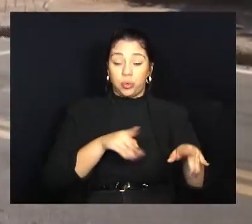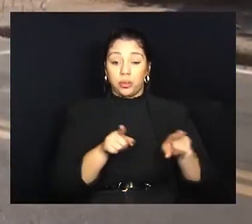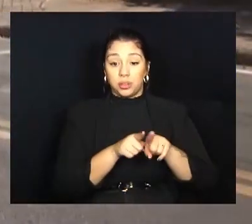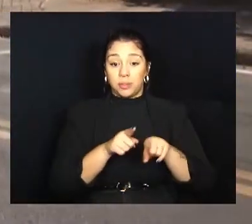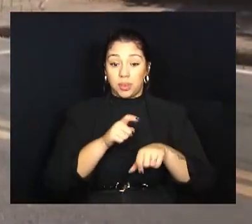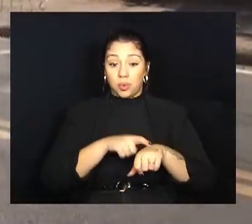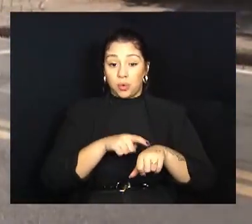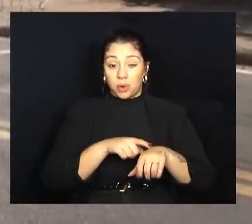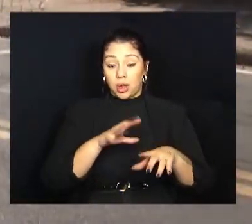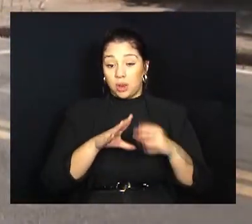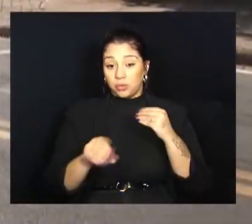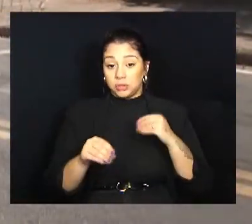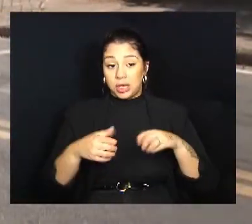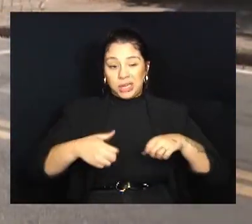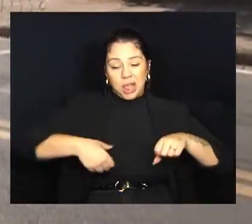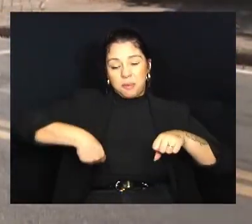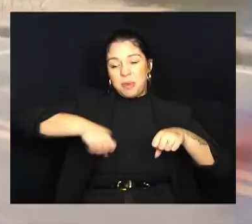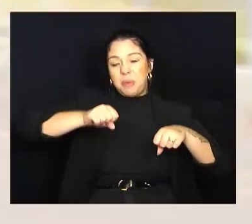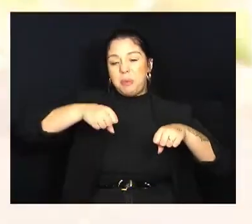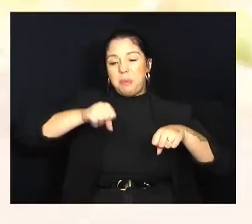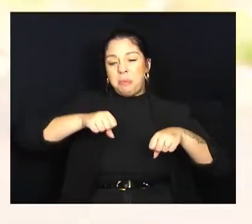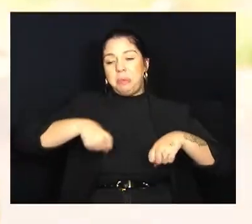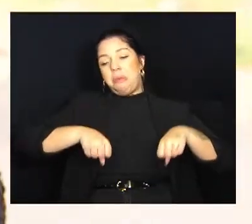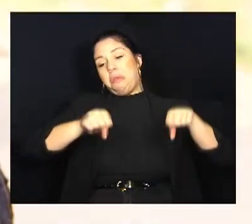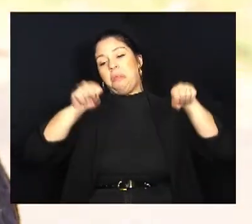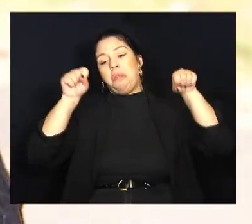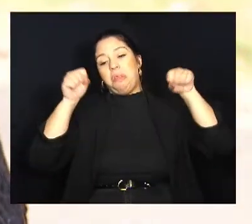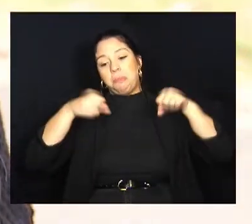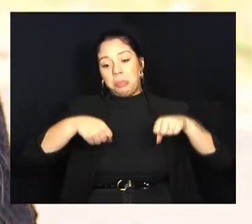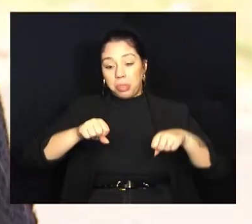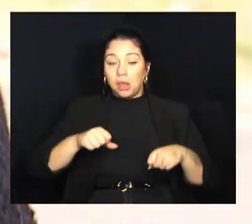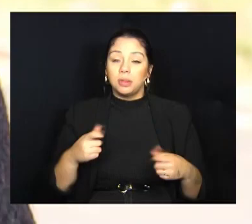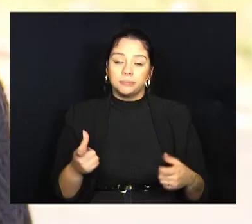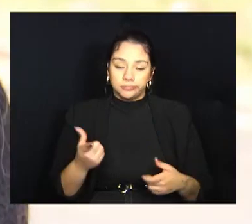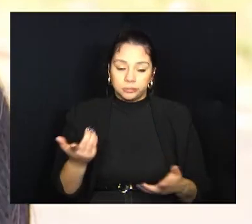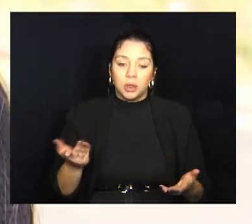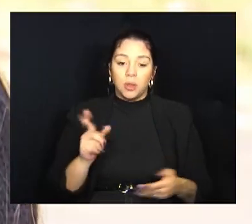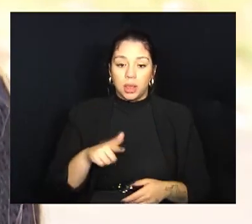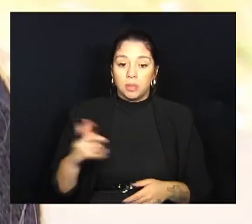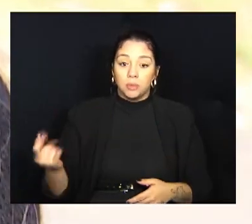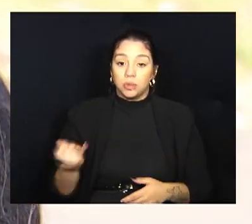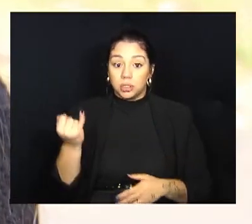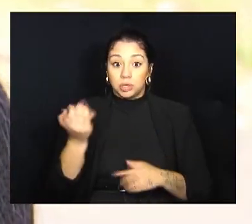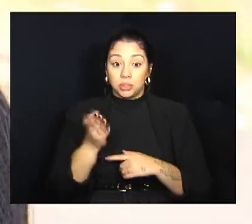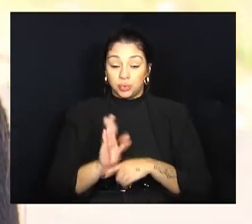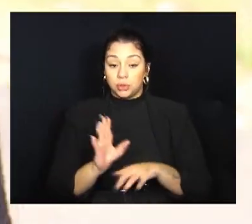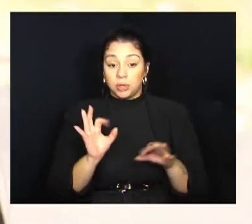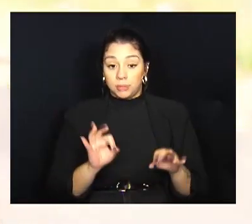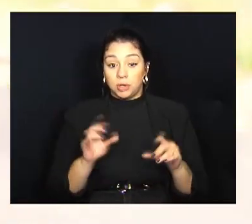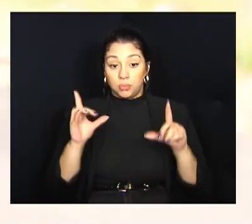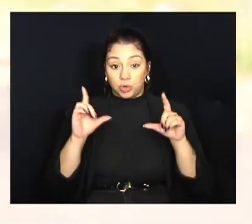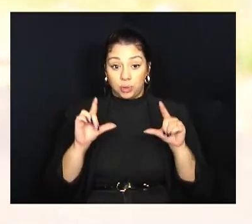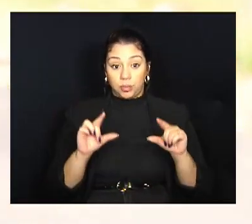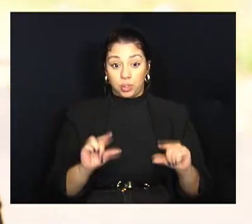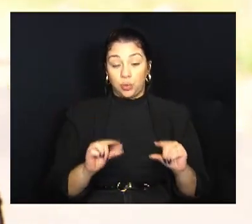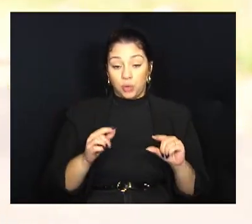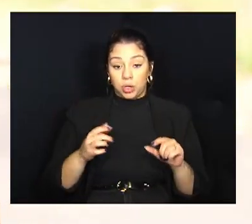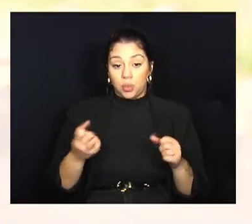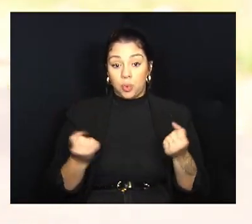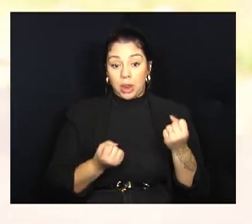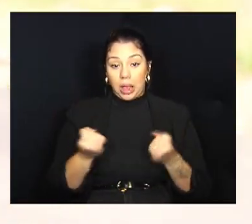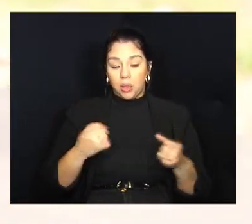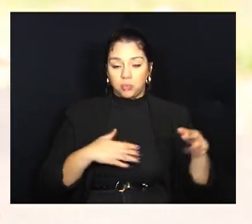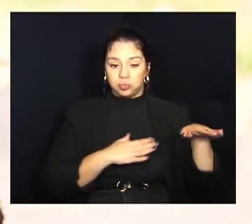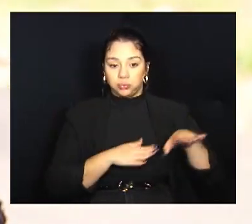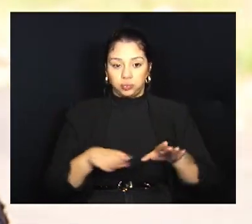de saída, de entrada. Então foi muito importante para a gente isso aqui. Tá ajudando muito, diminuiu bastante o fluxo aqui